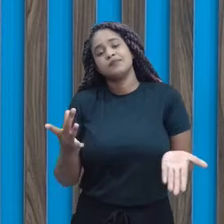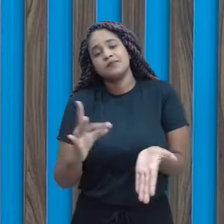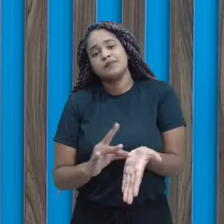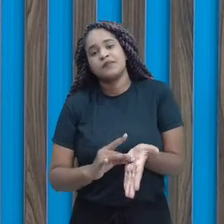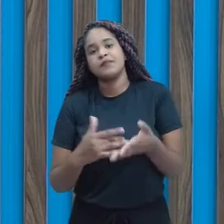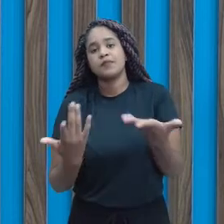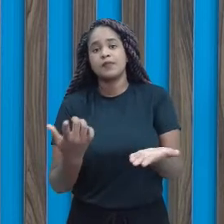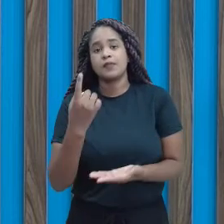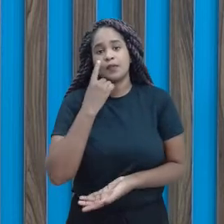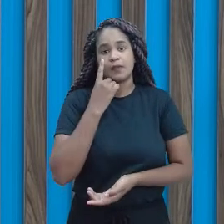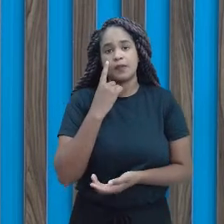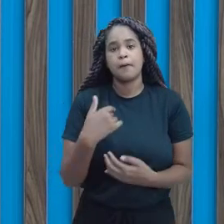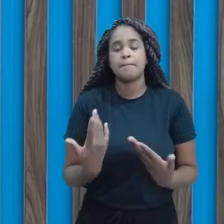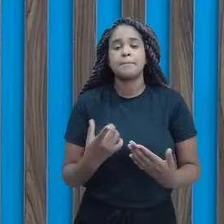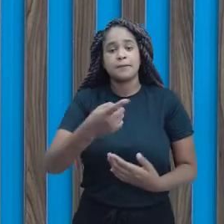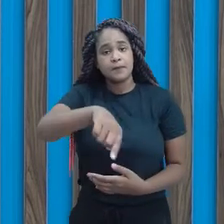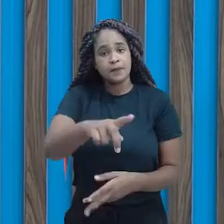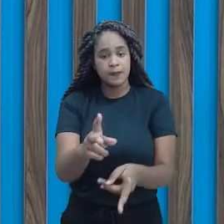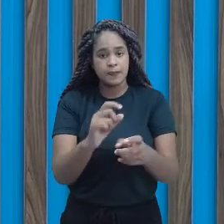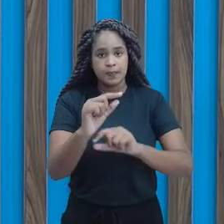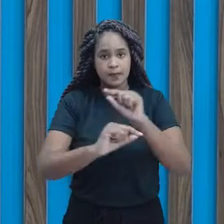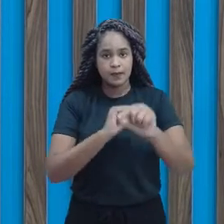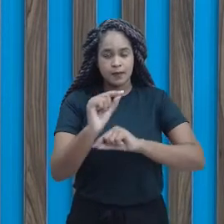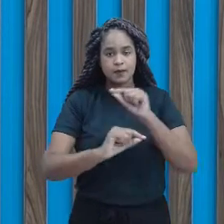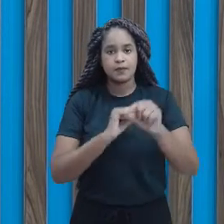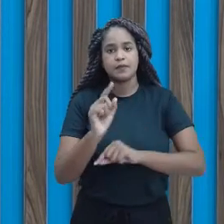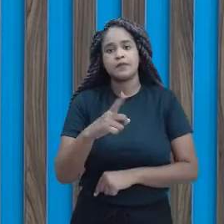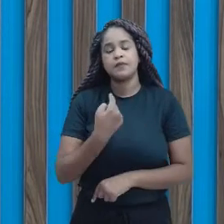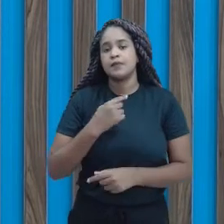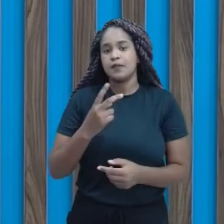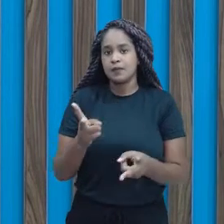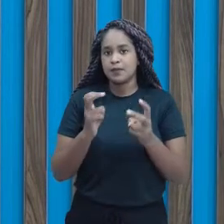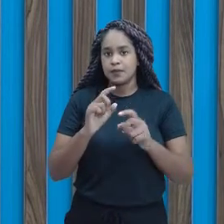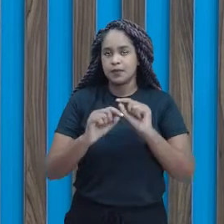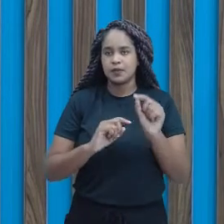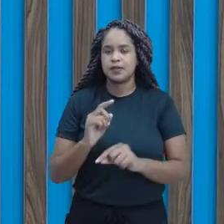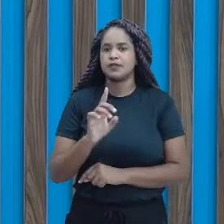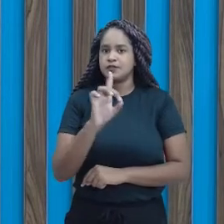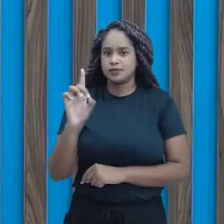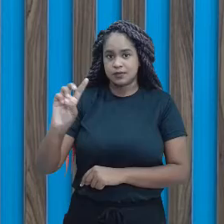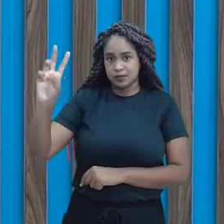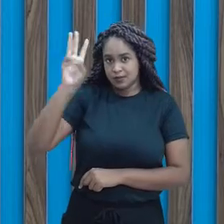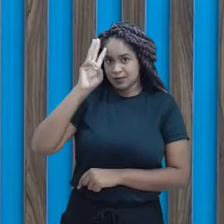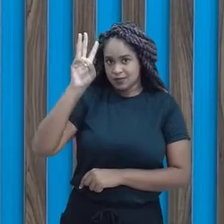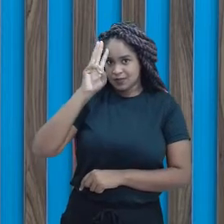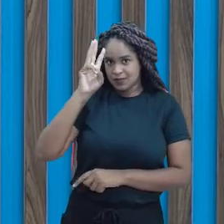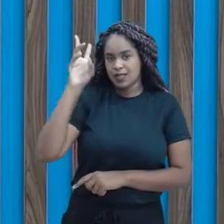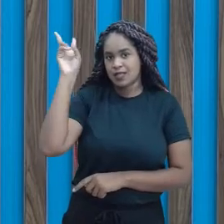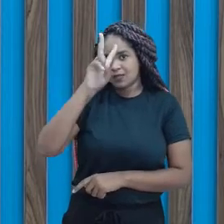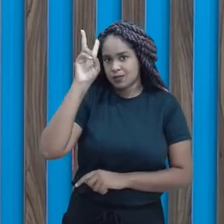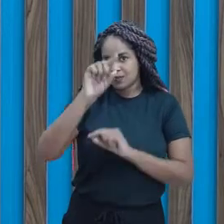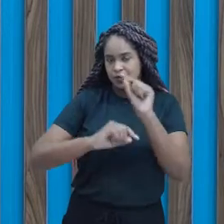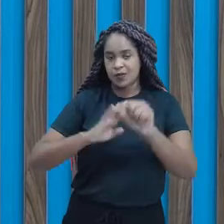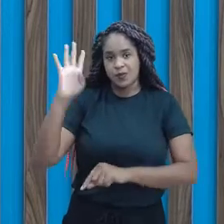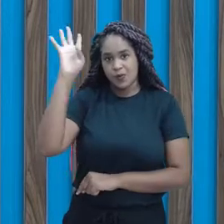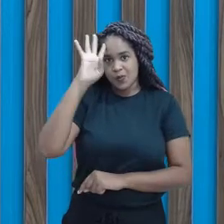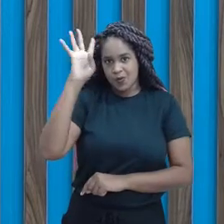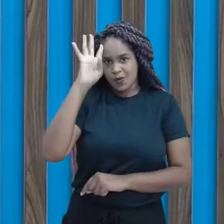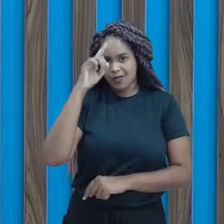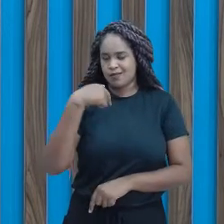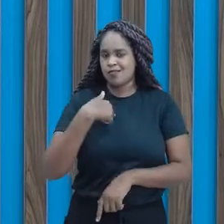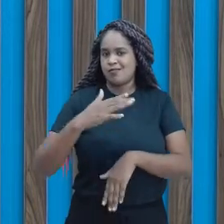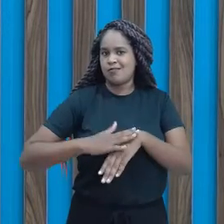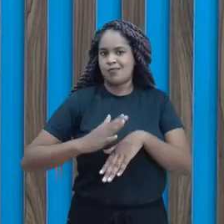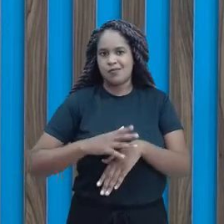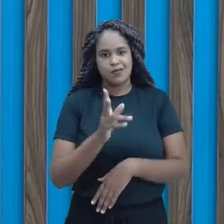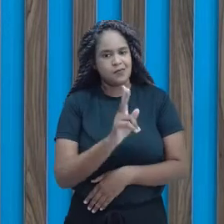isso. Então, vocês vão conseguir ver as ideias aí. A gente viu aí na terça-feira, tá? Lembre que na quarta só quem trabalha sou eu,